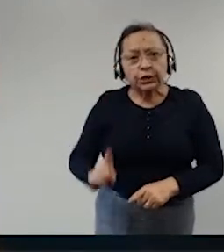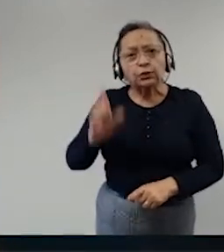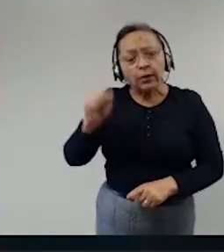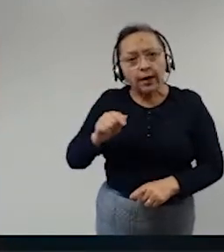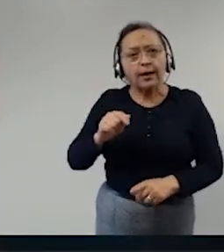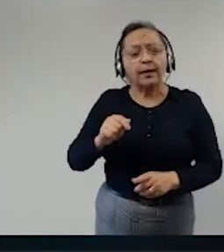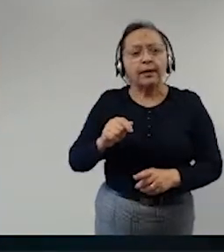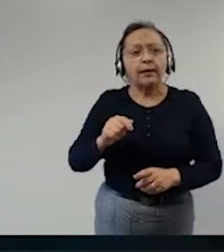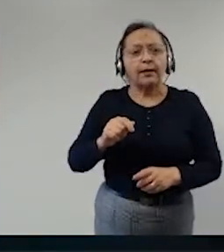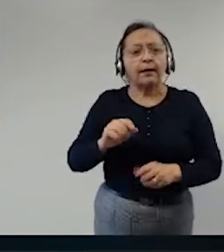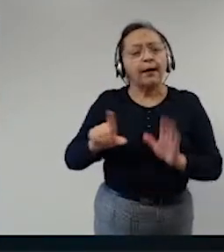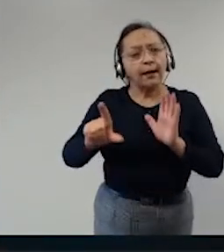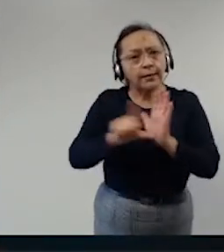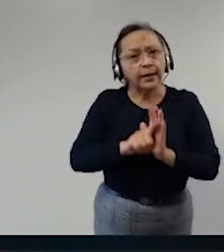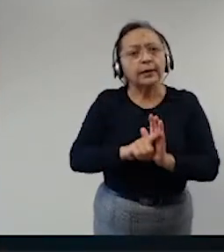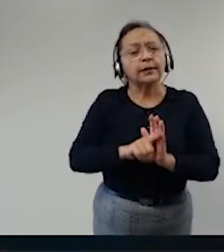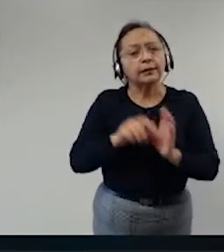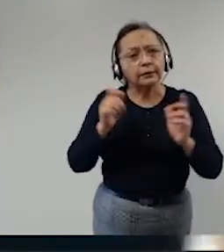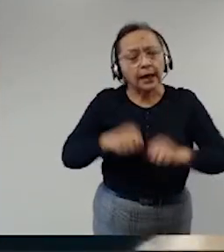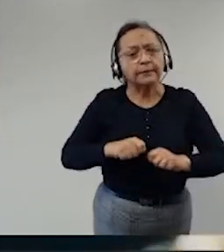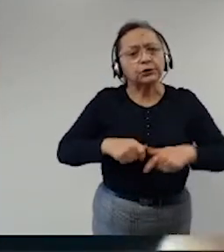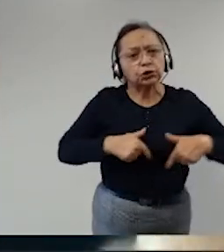enfrentamento, que pode não gerar